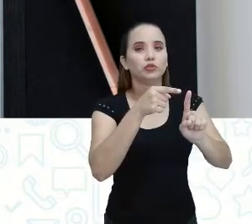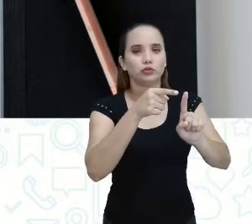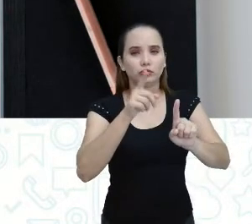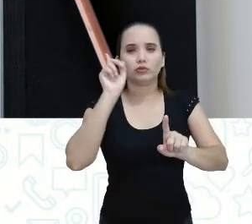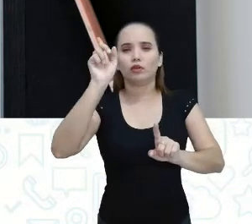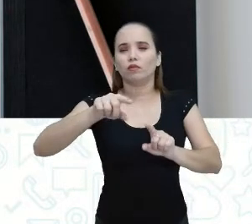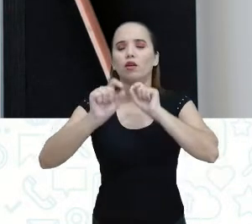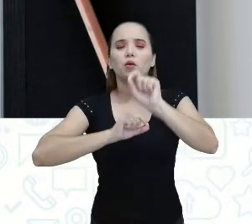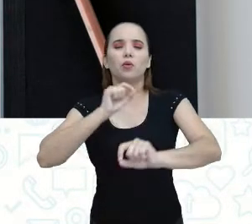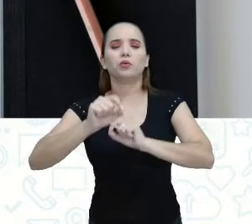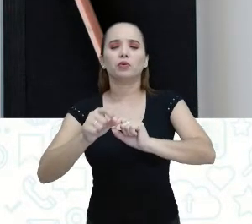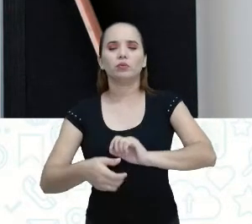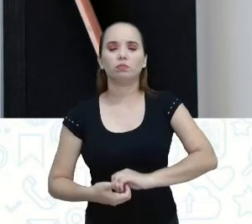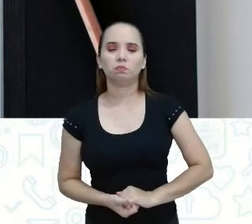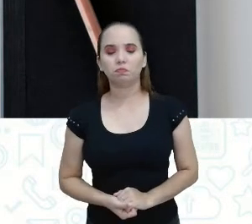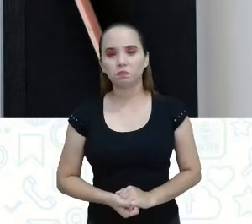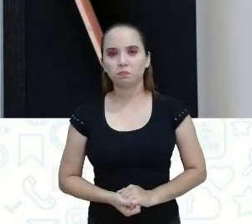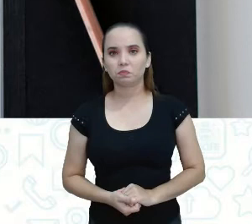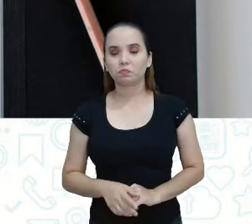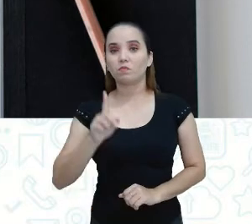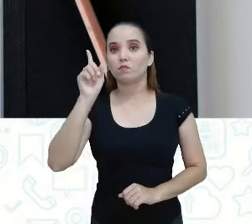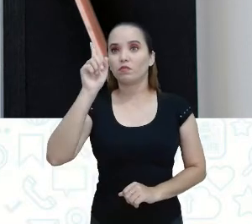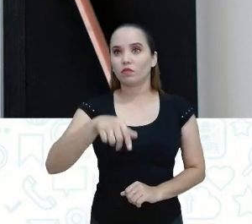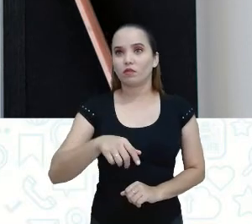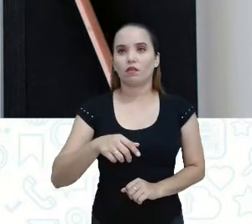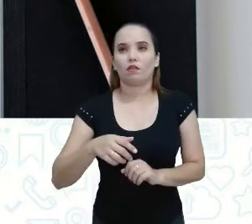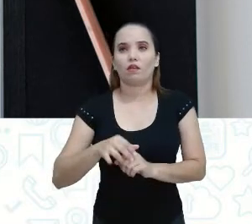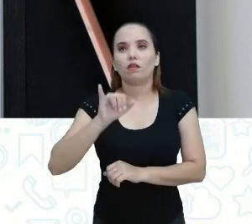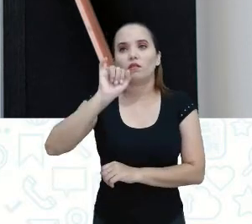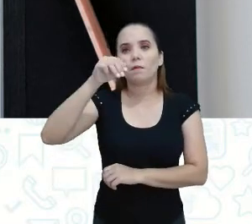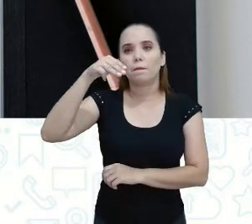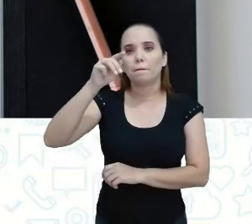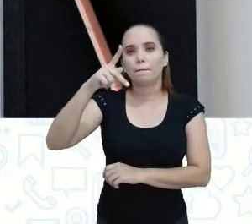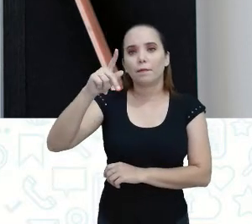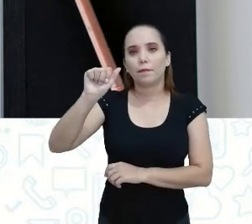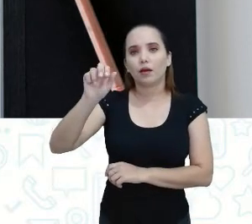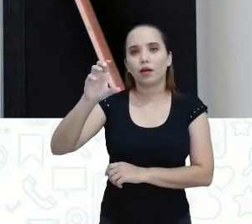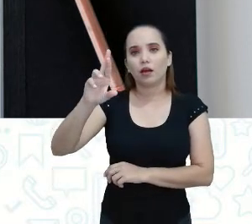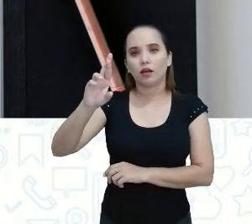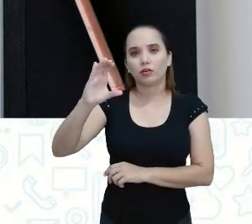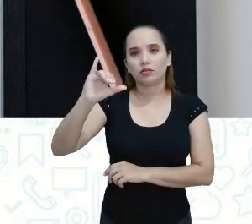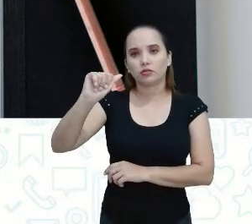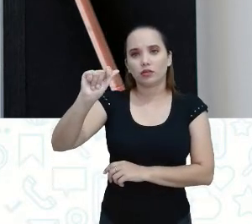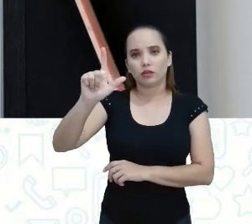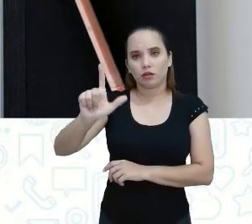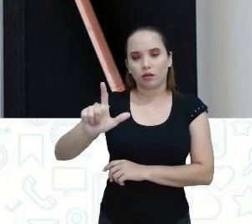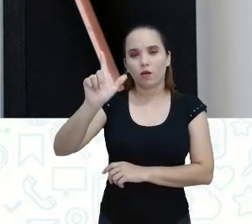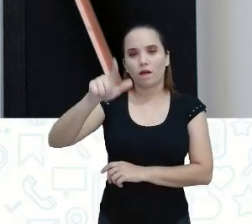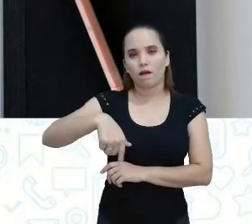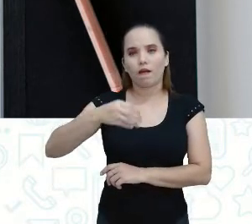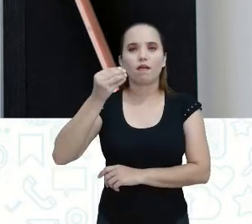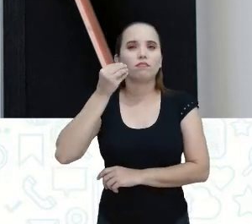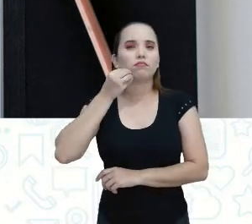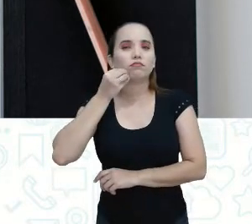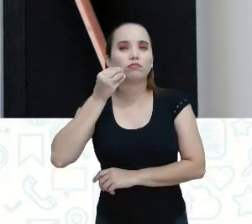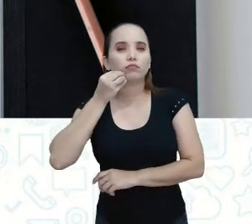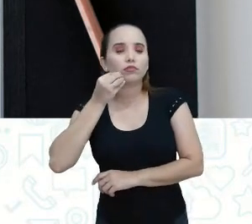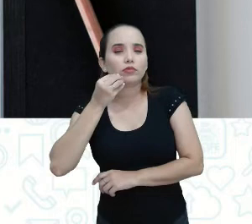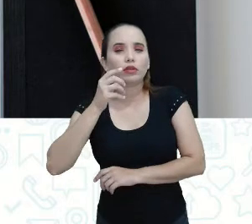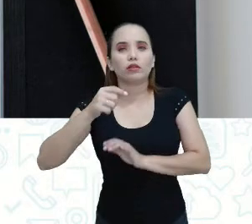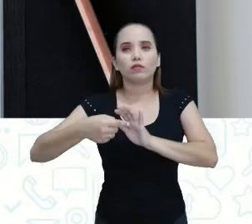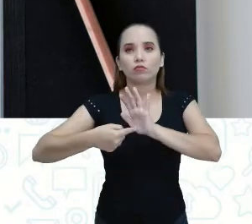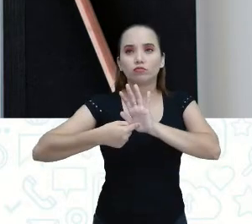descrição objetiva, ela é feita de forma imparcial, ou seja, na tentativa de demonstrar